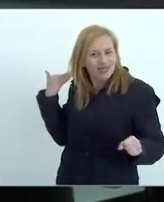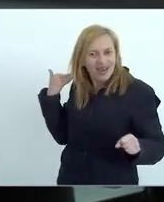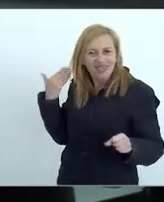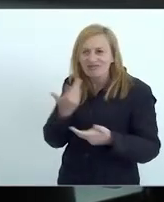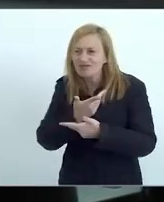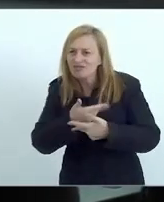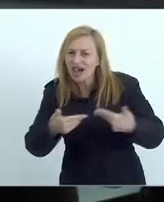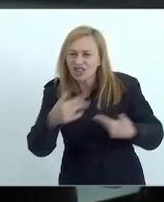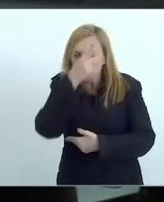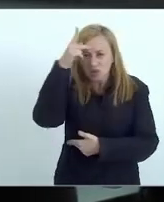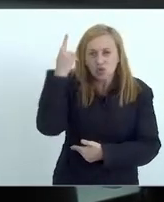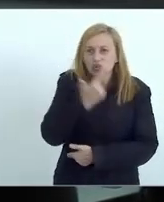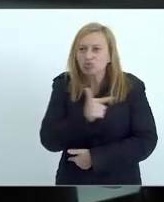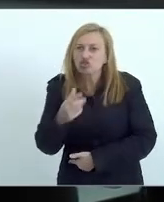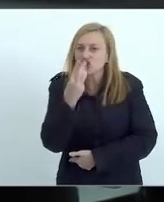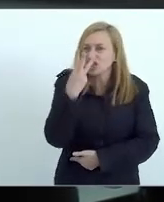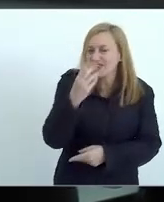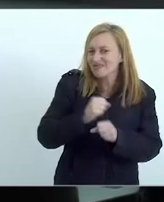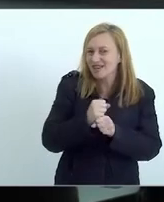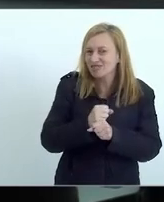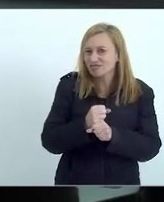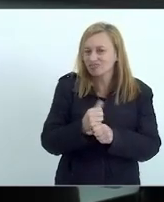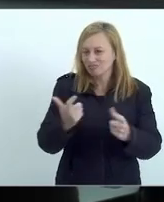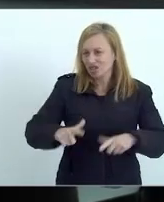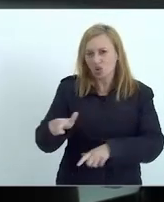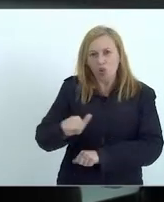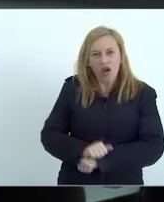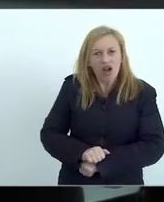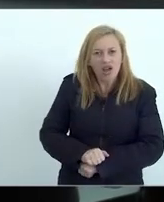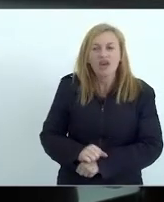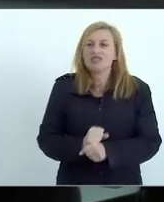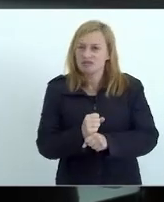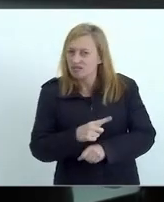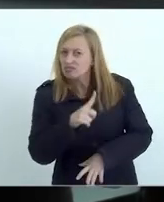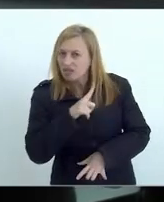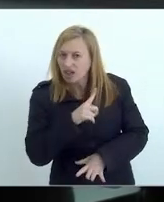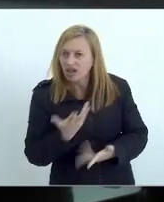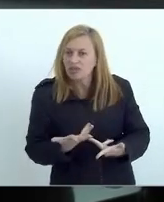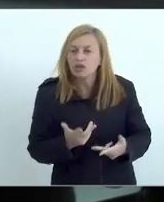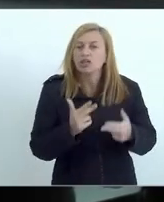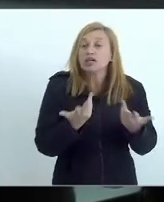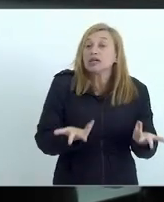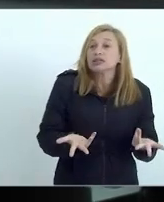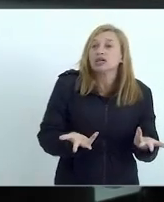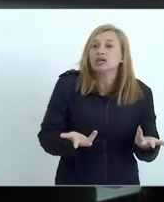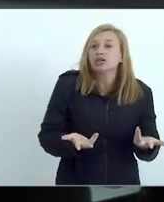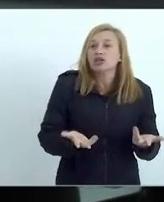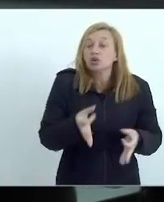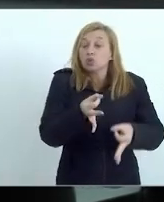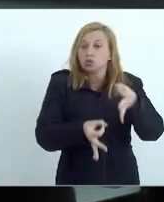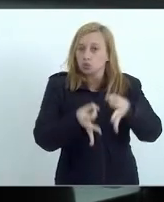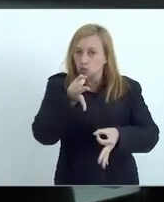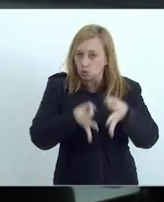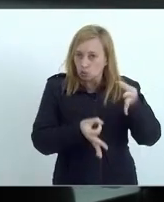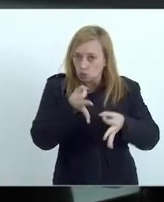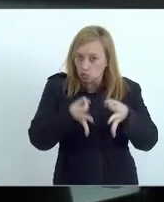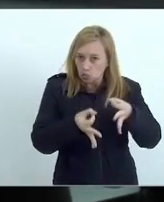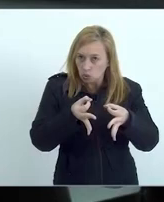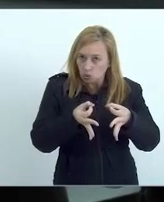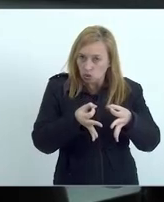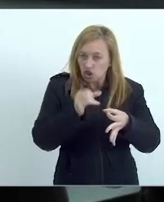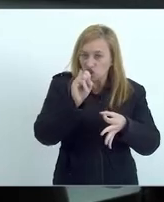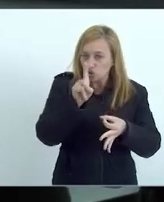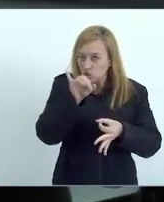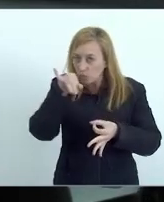muita gente não tinha três anos naquele posto esse ano tem um o critério de Justiça de